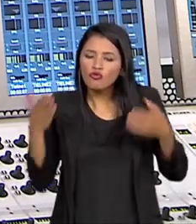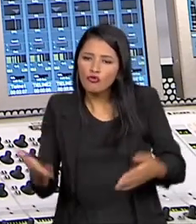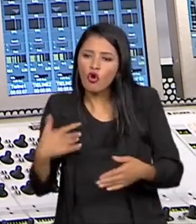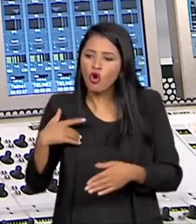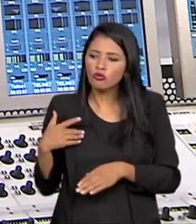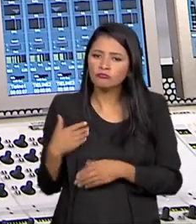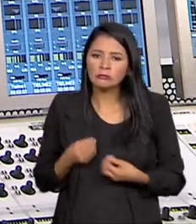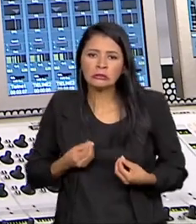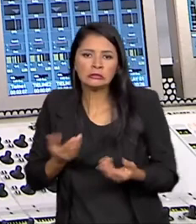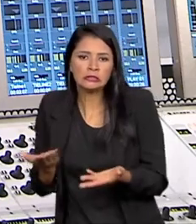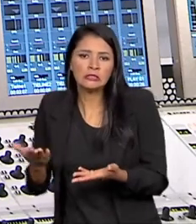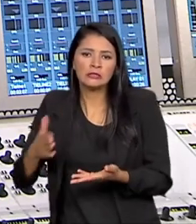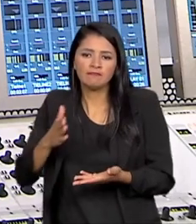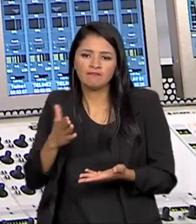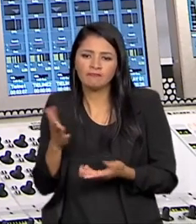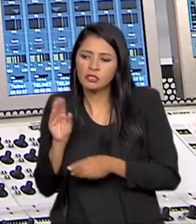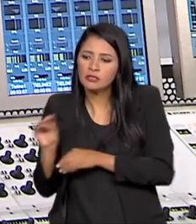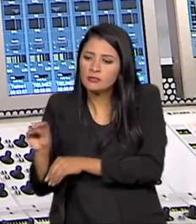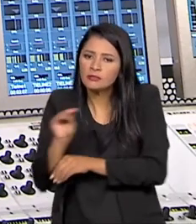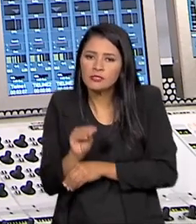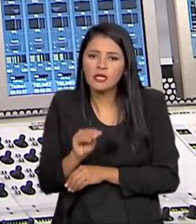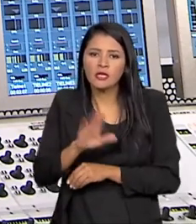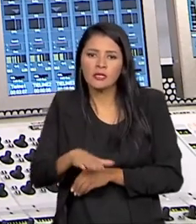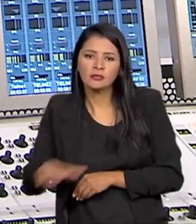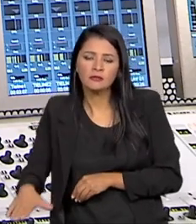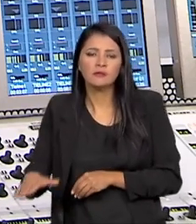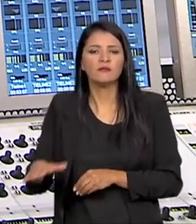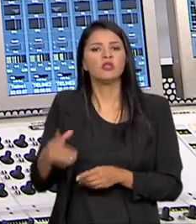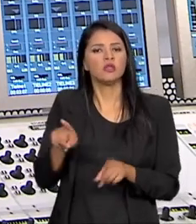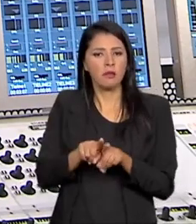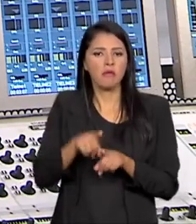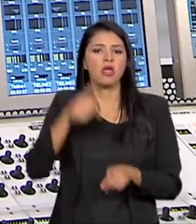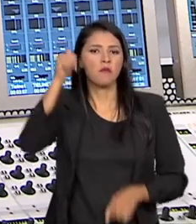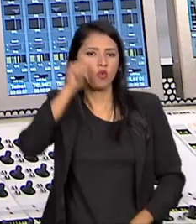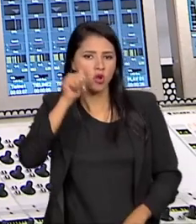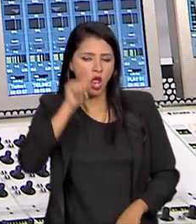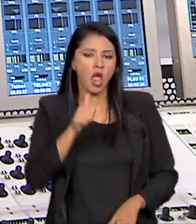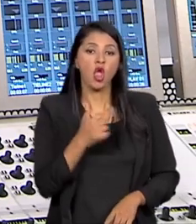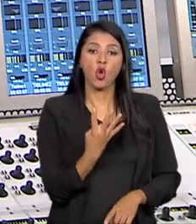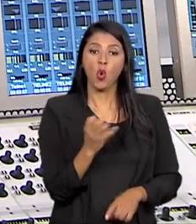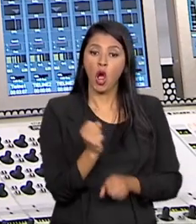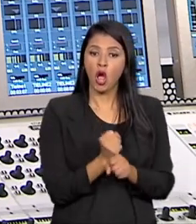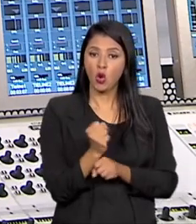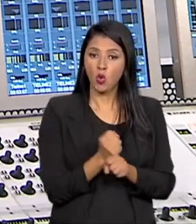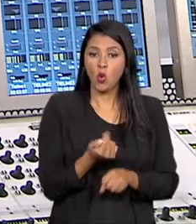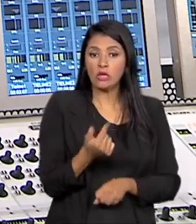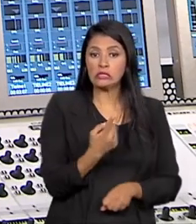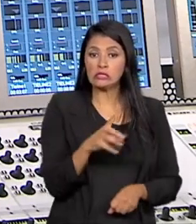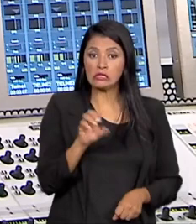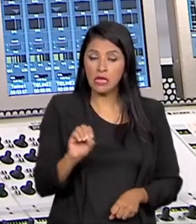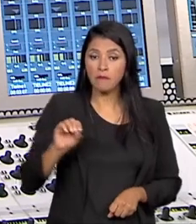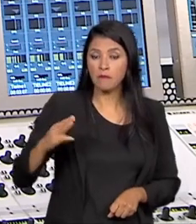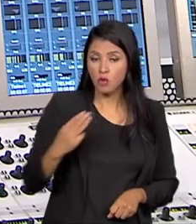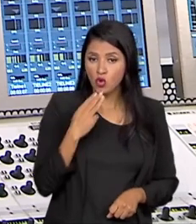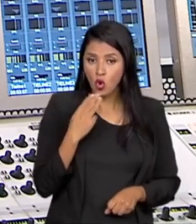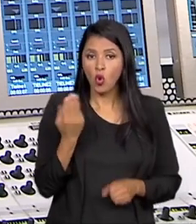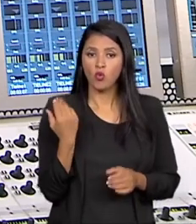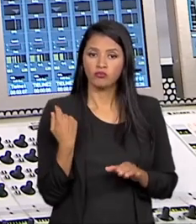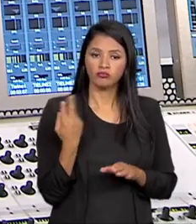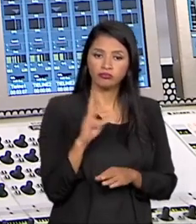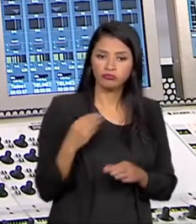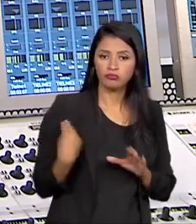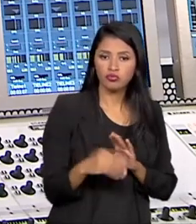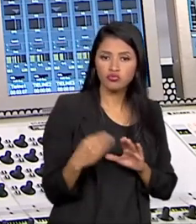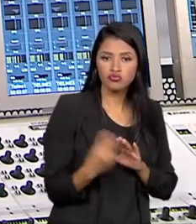infantil e da mulher nos últimos quatro anos quase 100 bilhões de reais foram aplicados em políticas